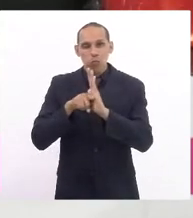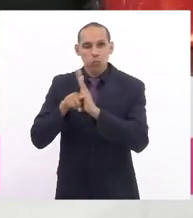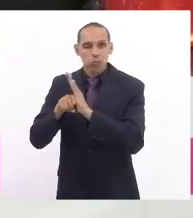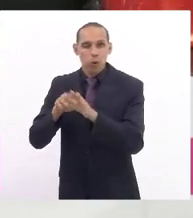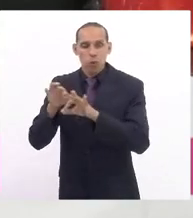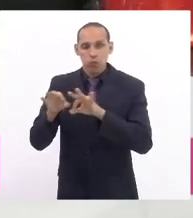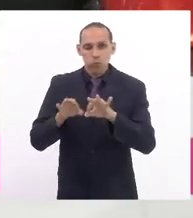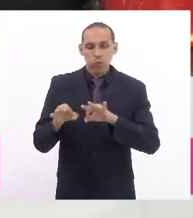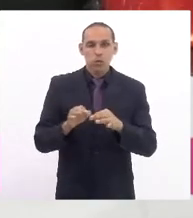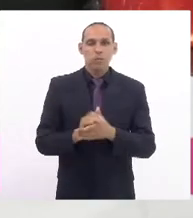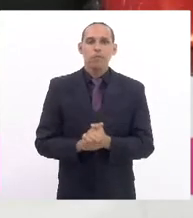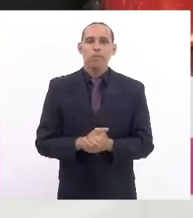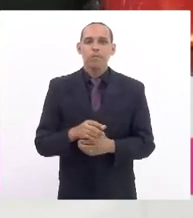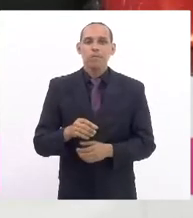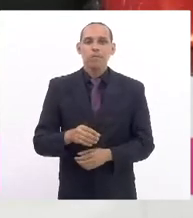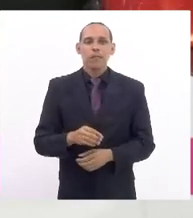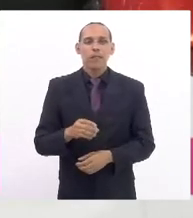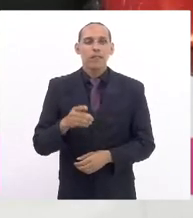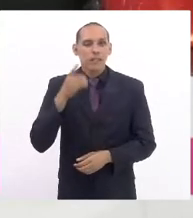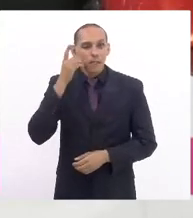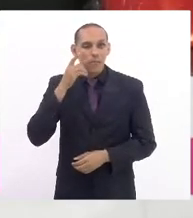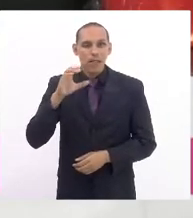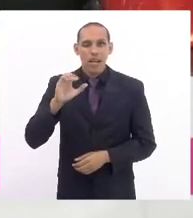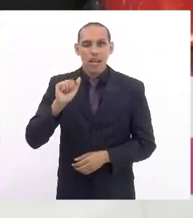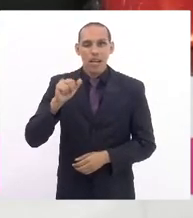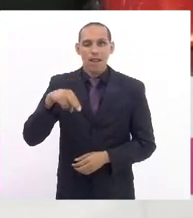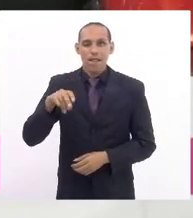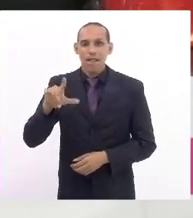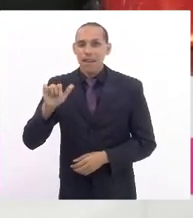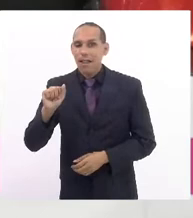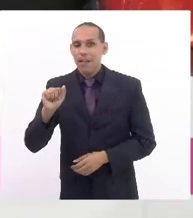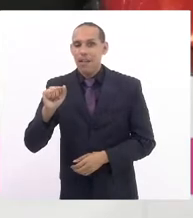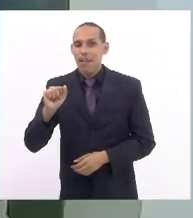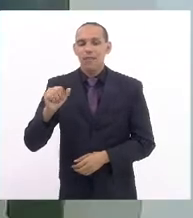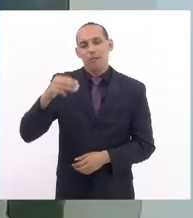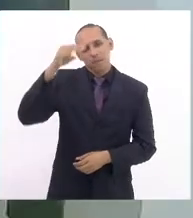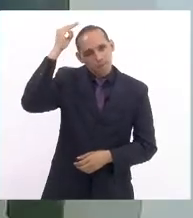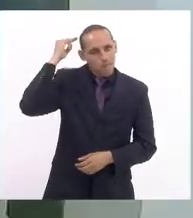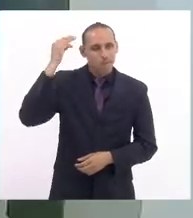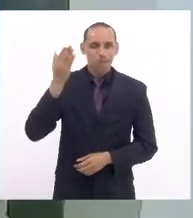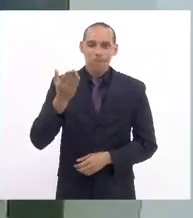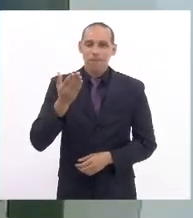Controle, deputado Márcio Canella, deputado Márcio Pacheco,